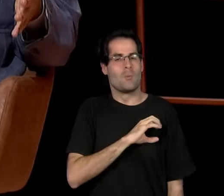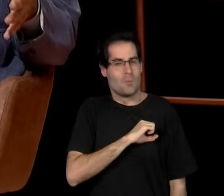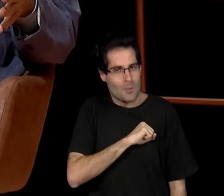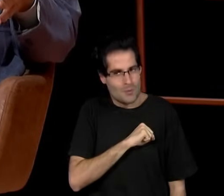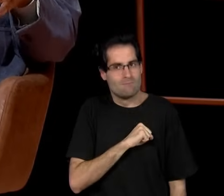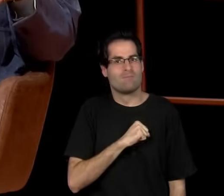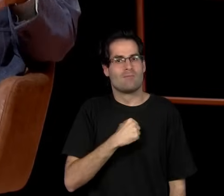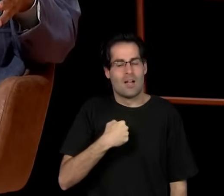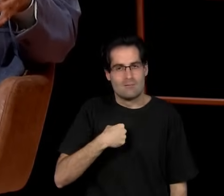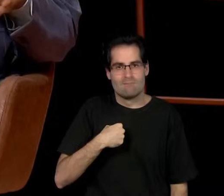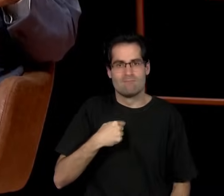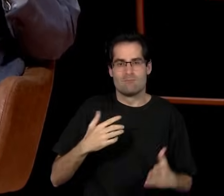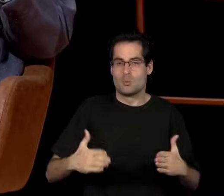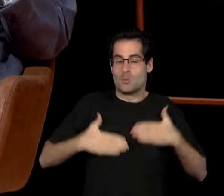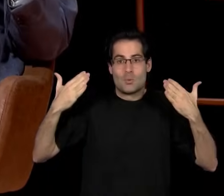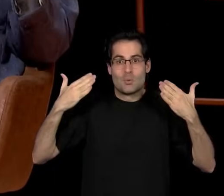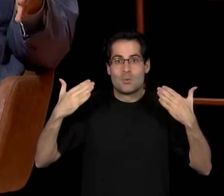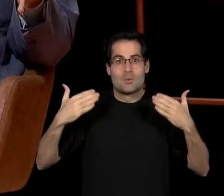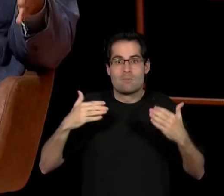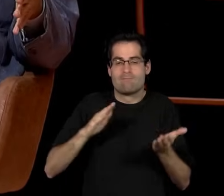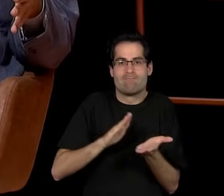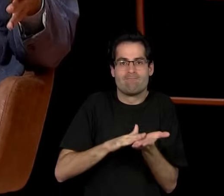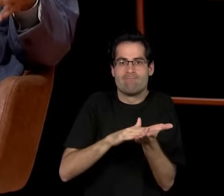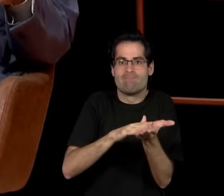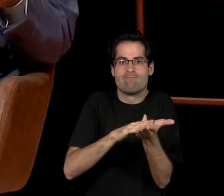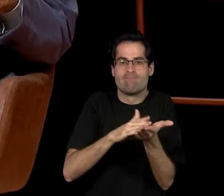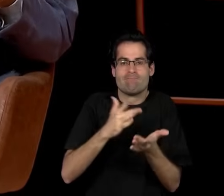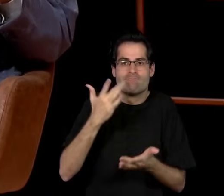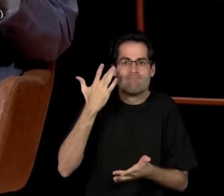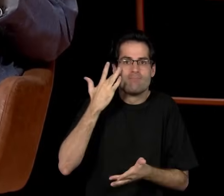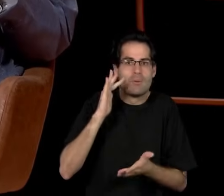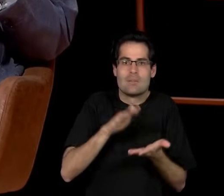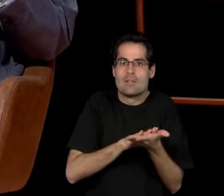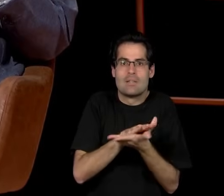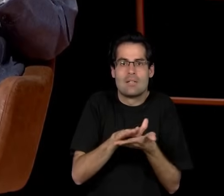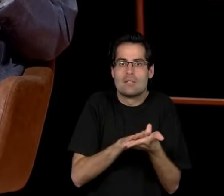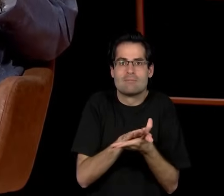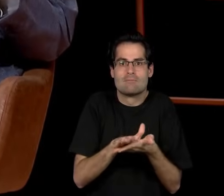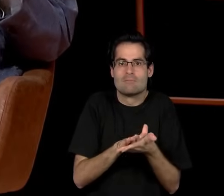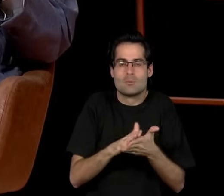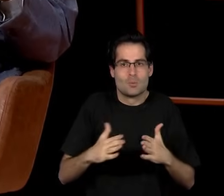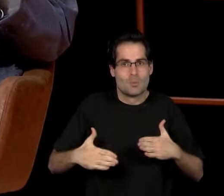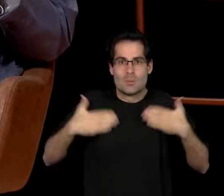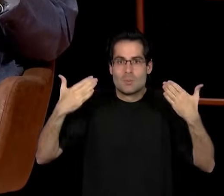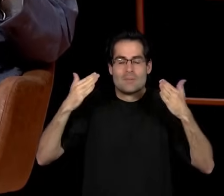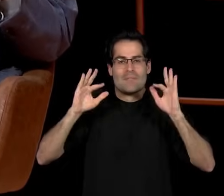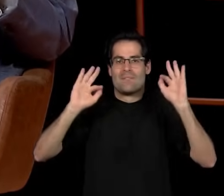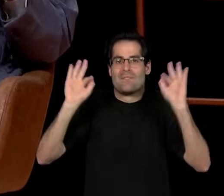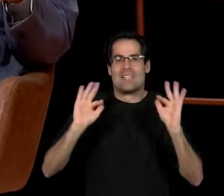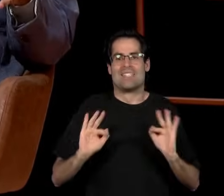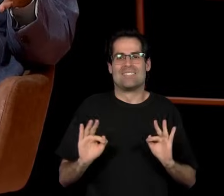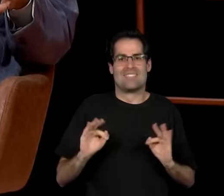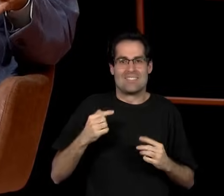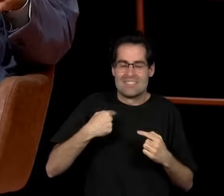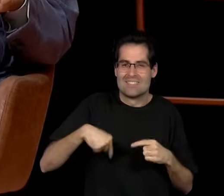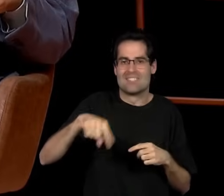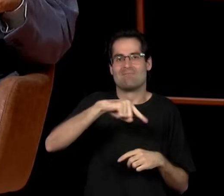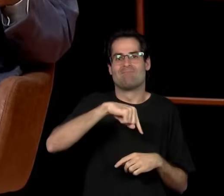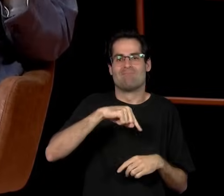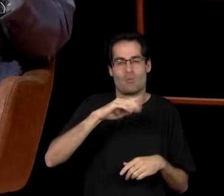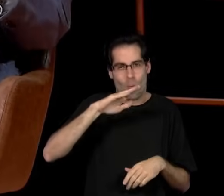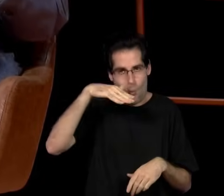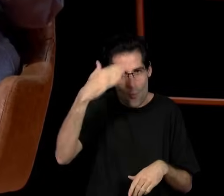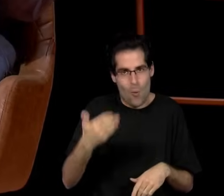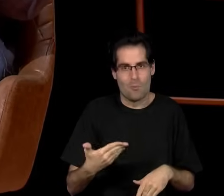nada, não tinha conhecimento, e achei que vocês têm razão de fazer desta forma, que